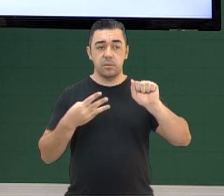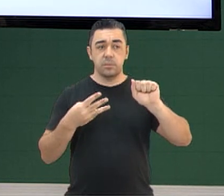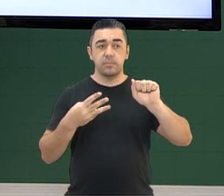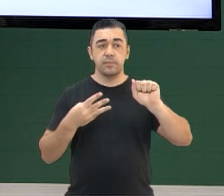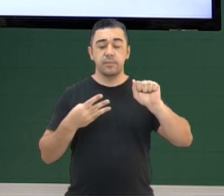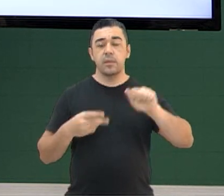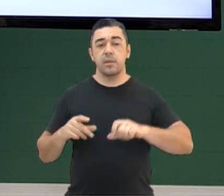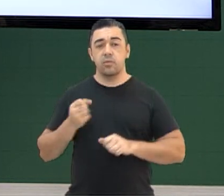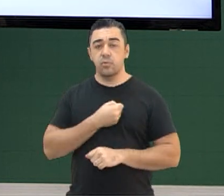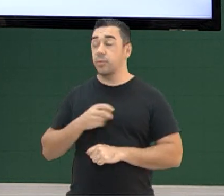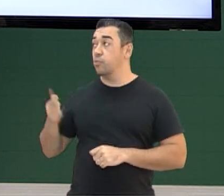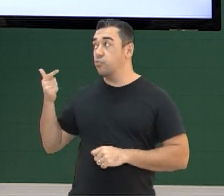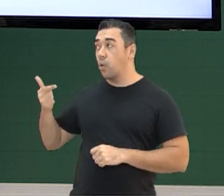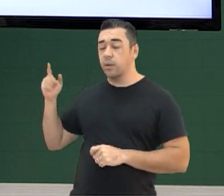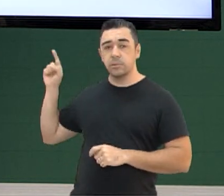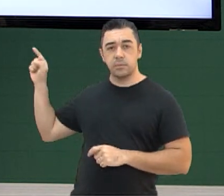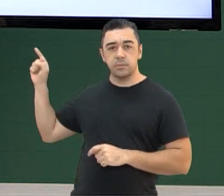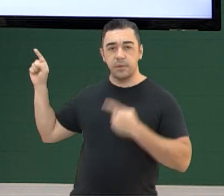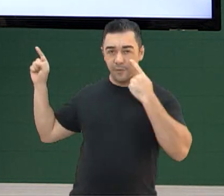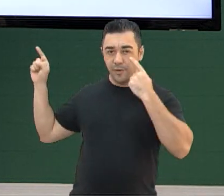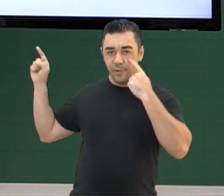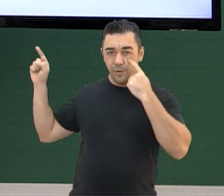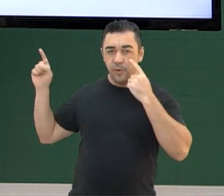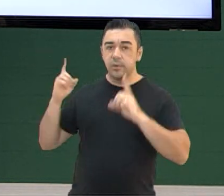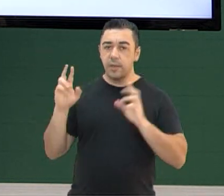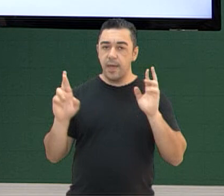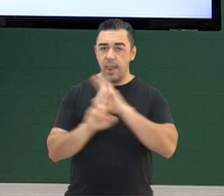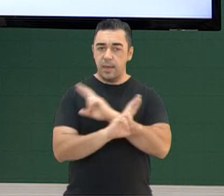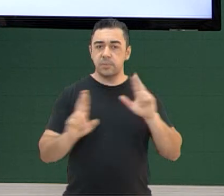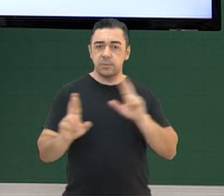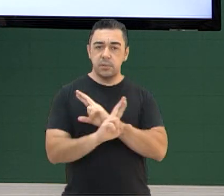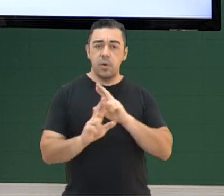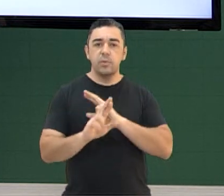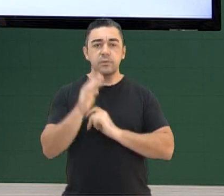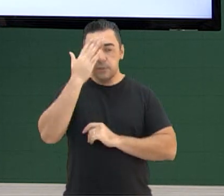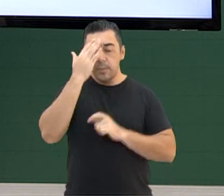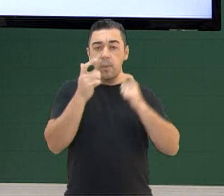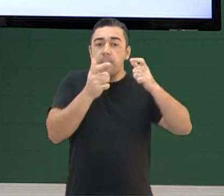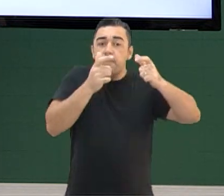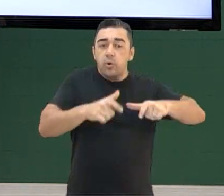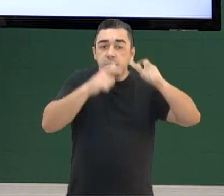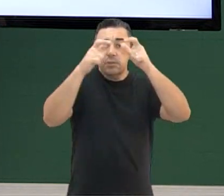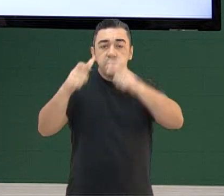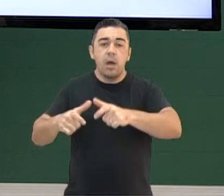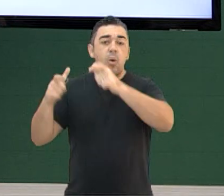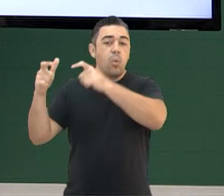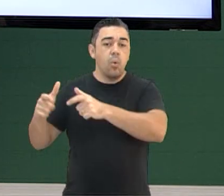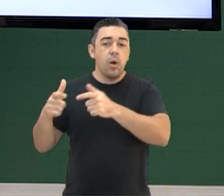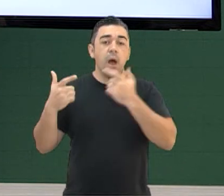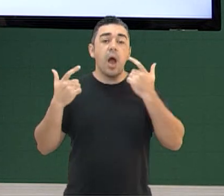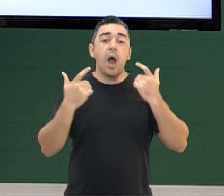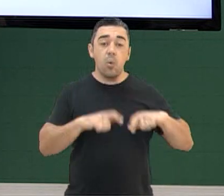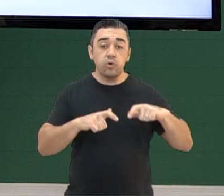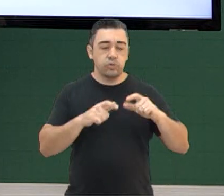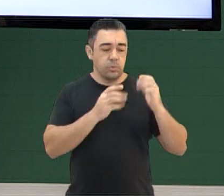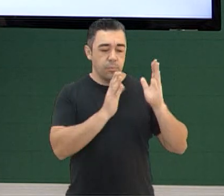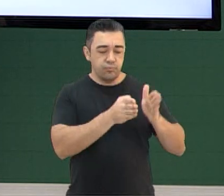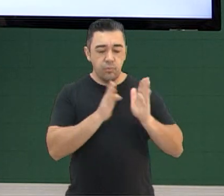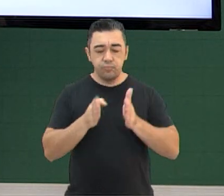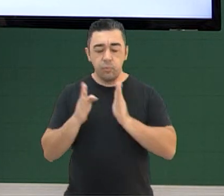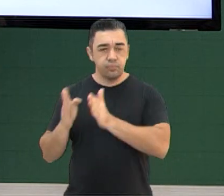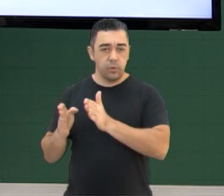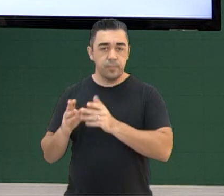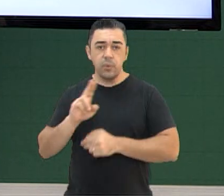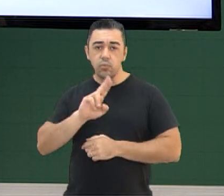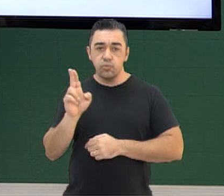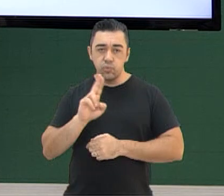Vale 2. Então, isso está relacionado, certo, com os elementos. Então, esse é o nome genérico que eu dou para